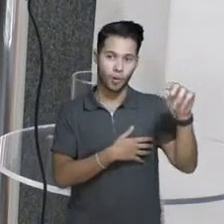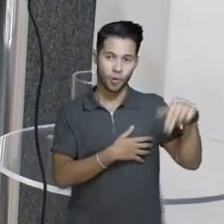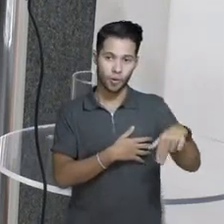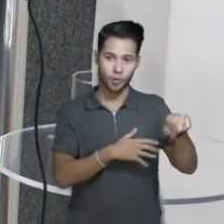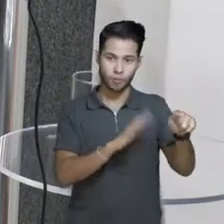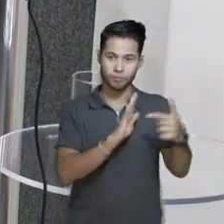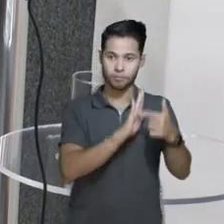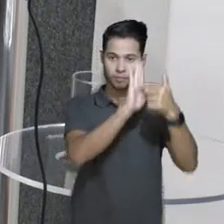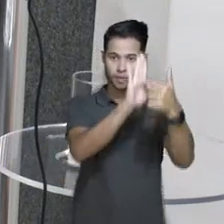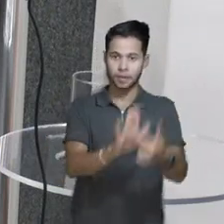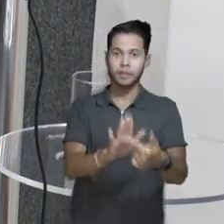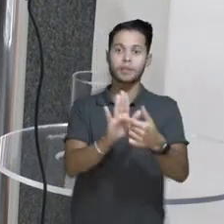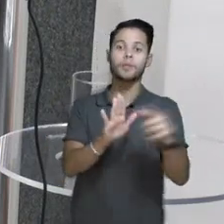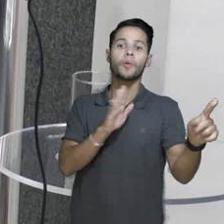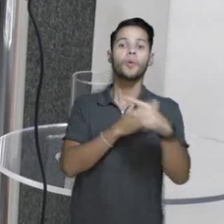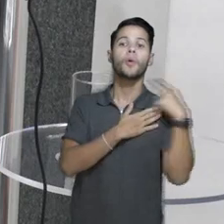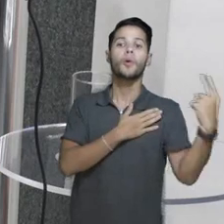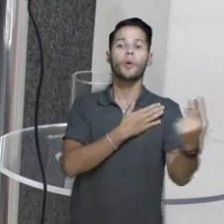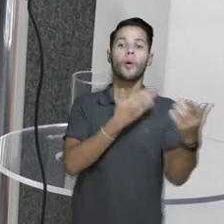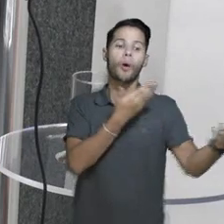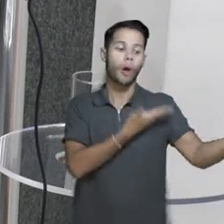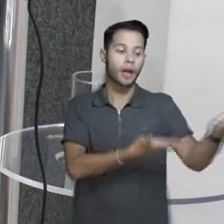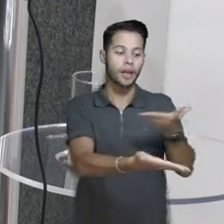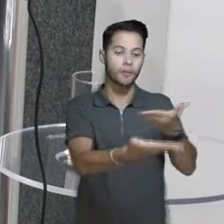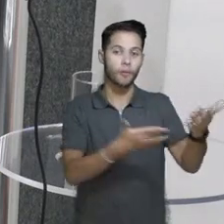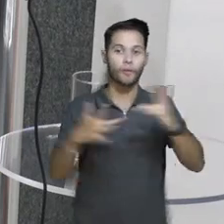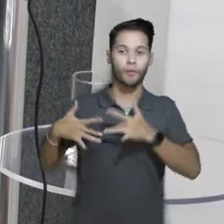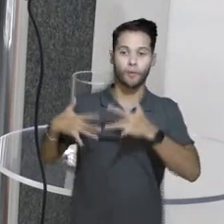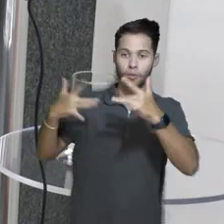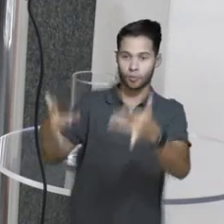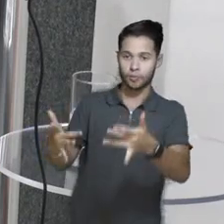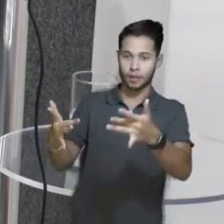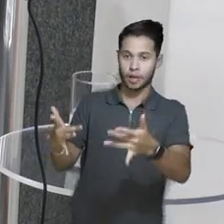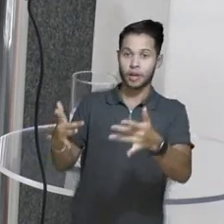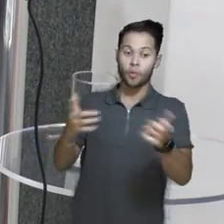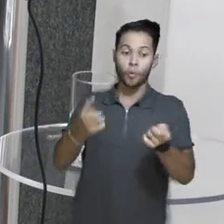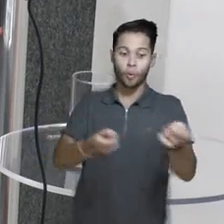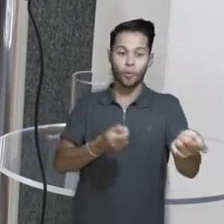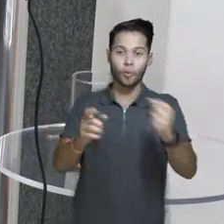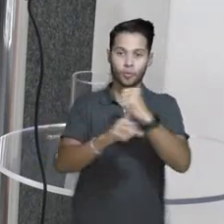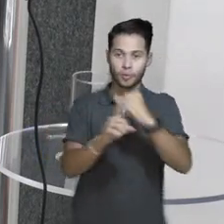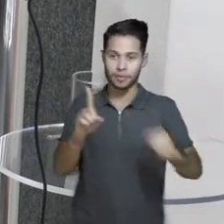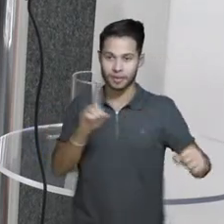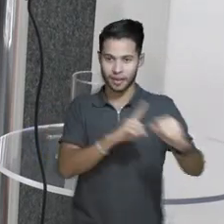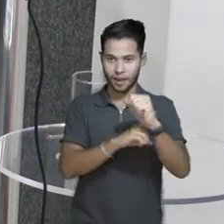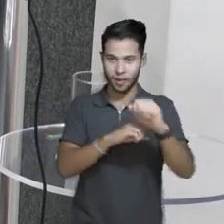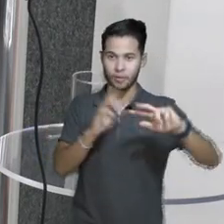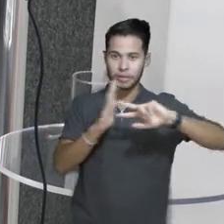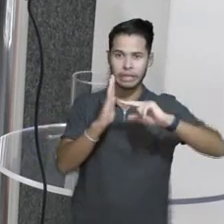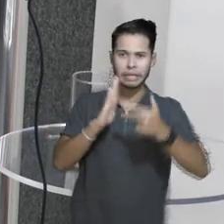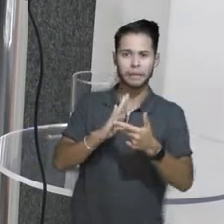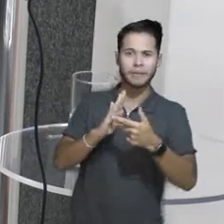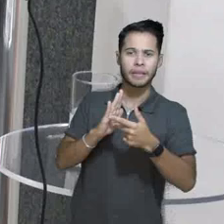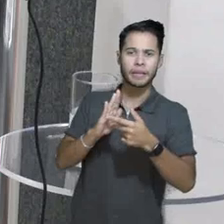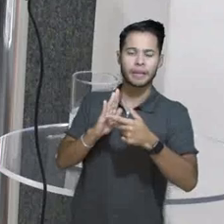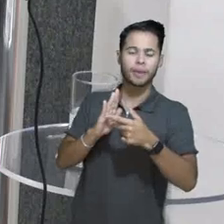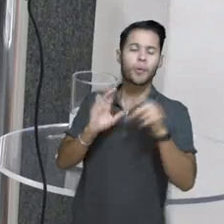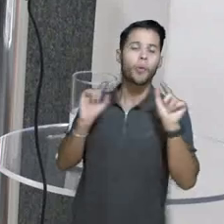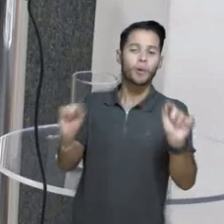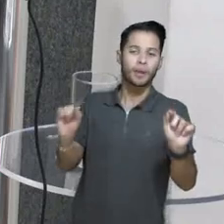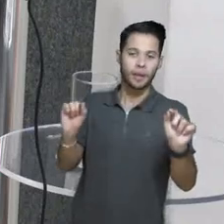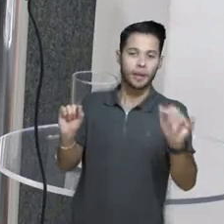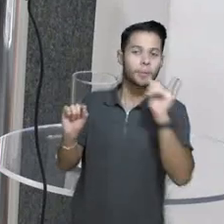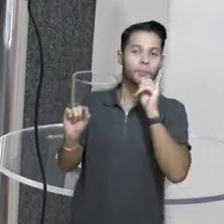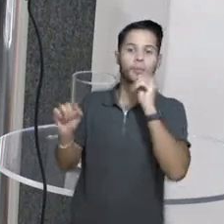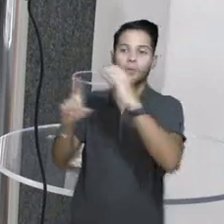envolver o o voluntariado a partir desse controle social ela observou algo muito fantástic várias